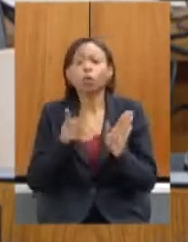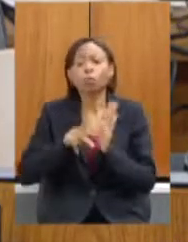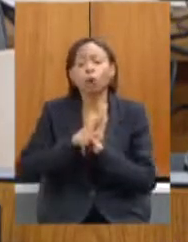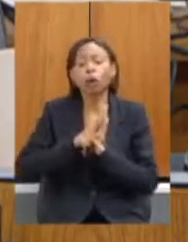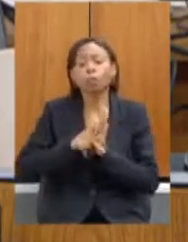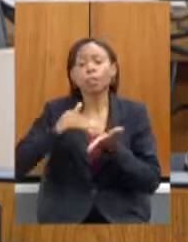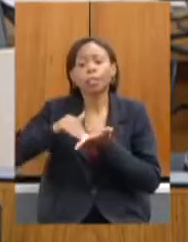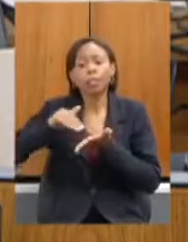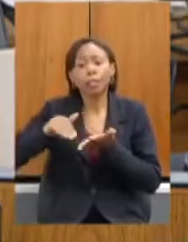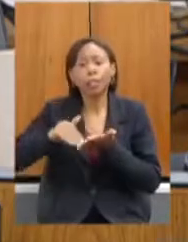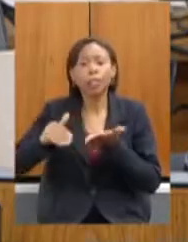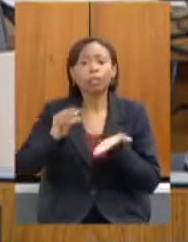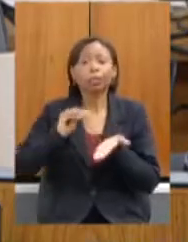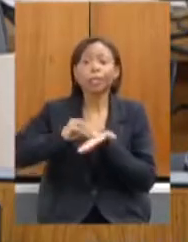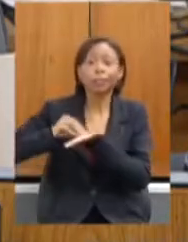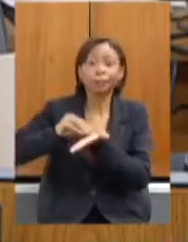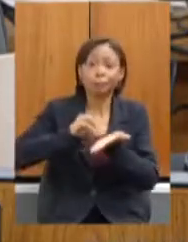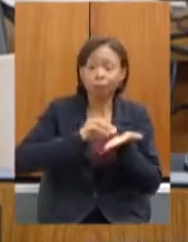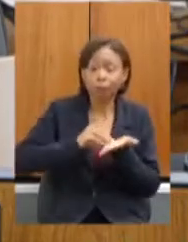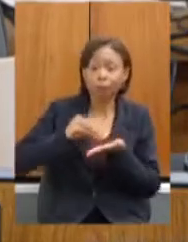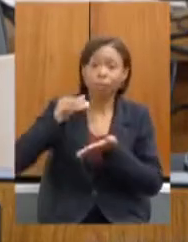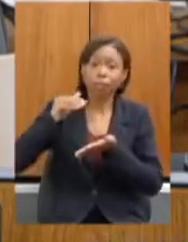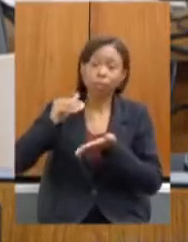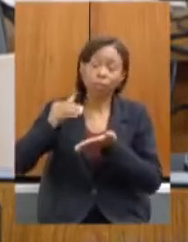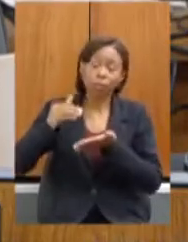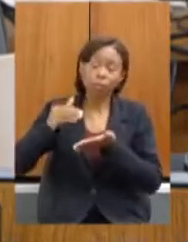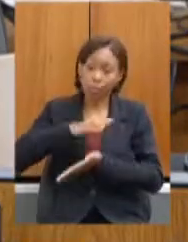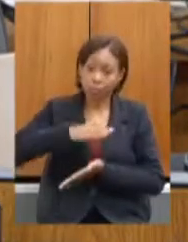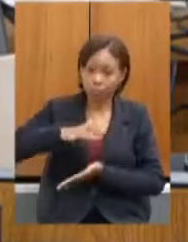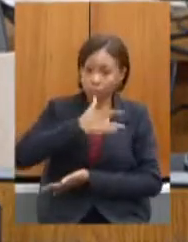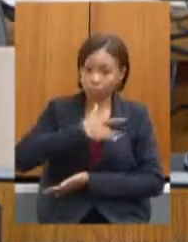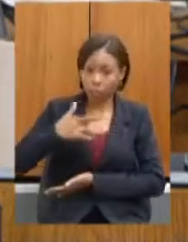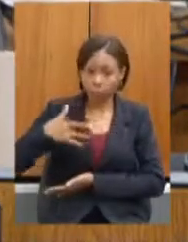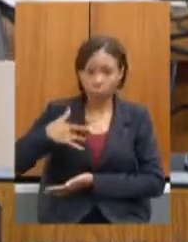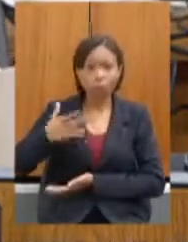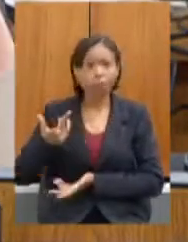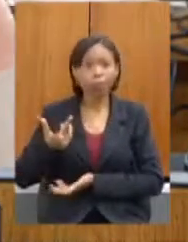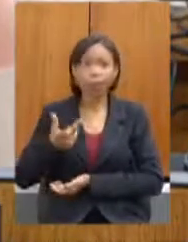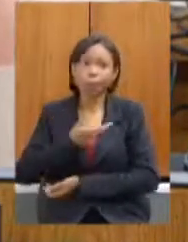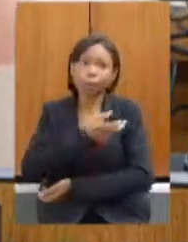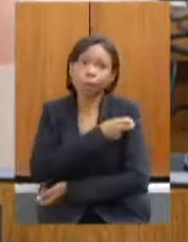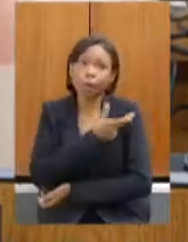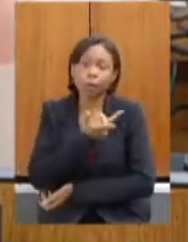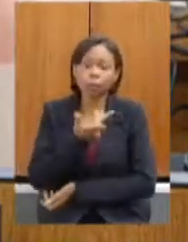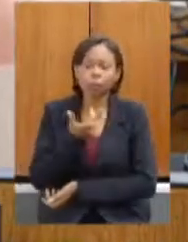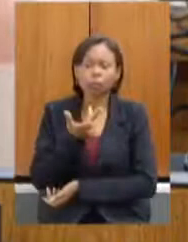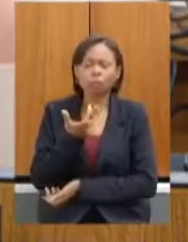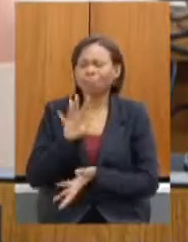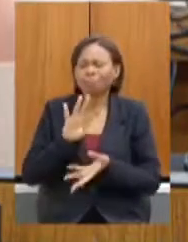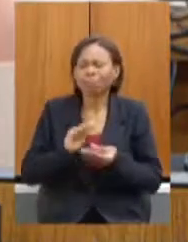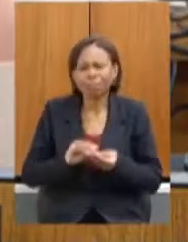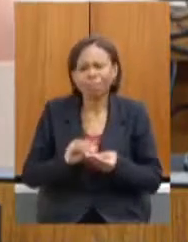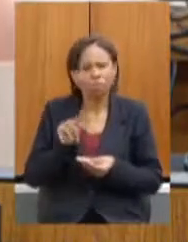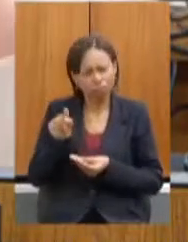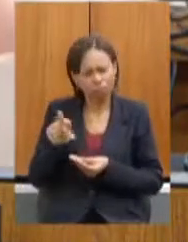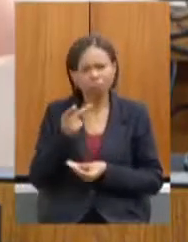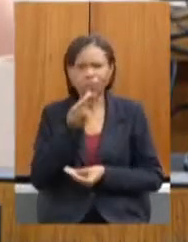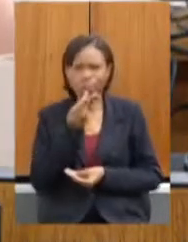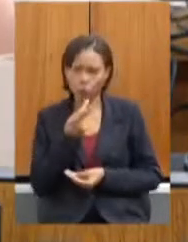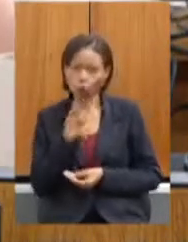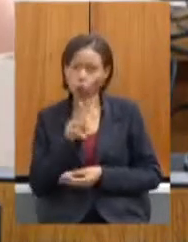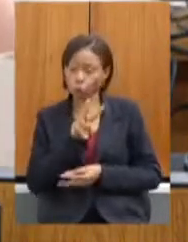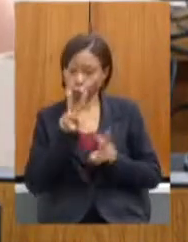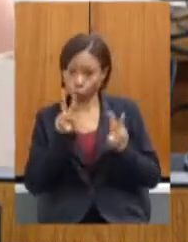deficiência das regionais da saúde para aplicação do imunizante enfim o senhor afirmou um plano de